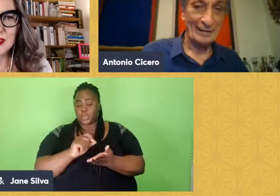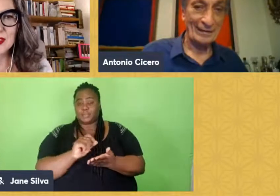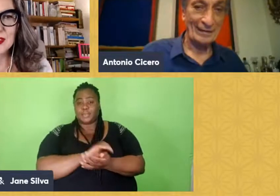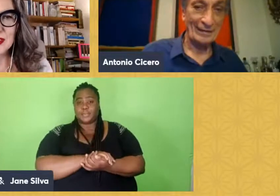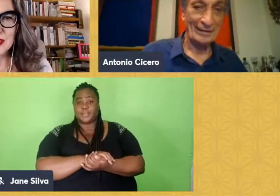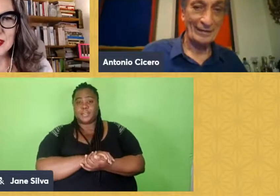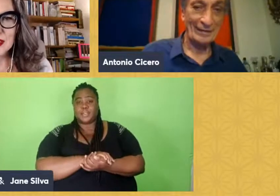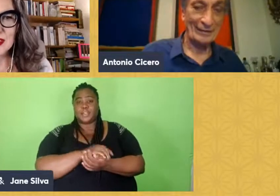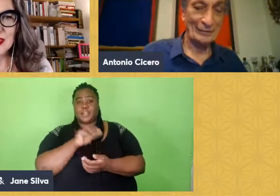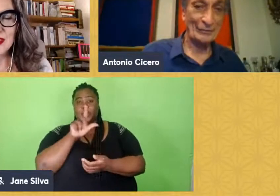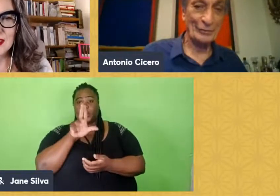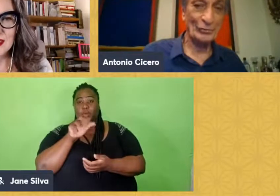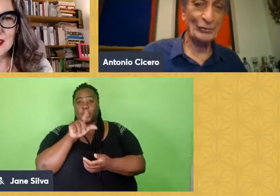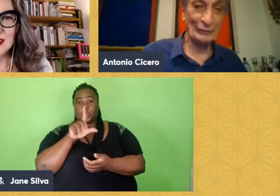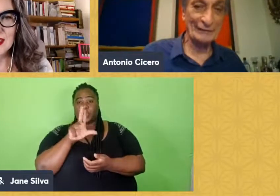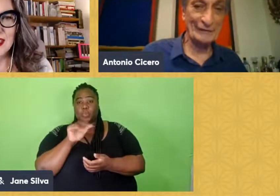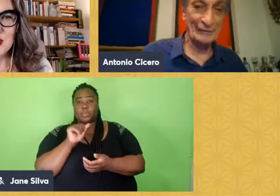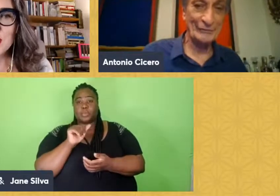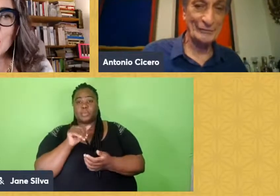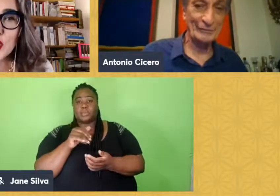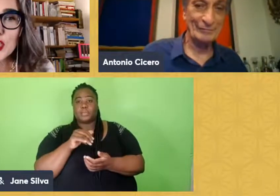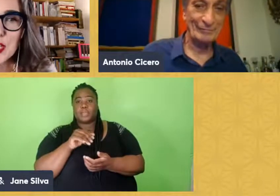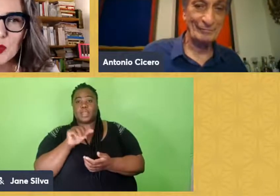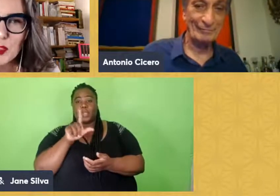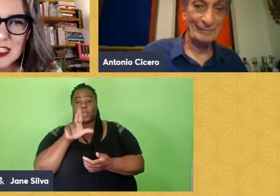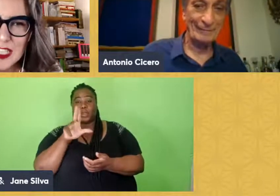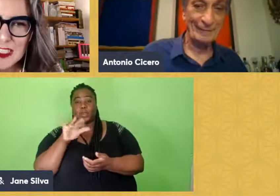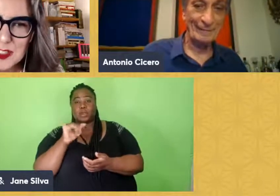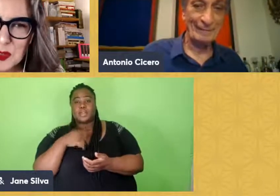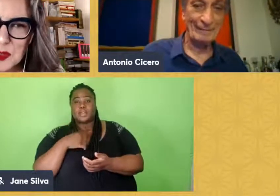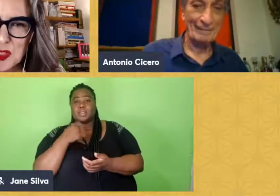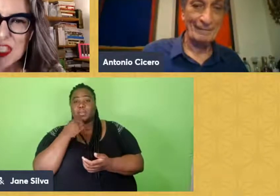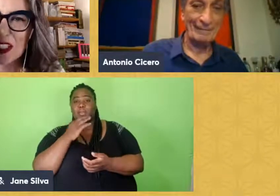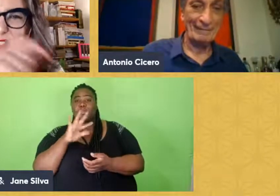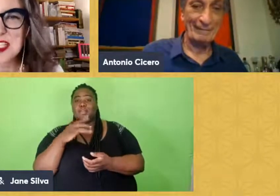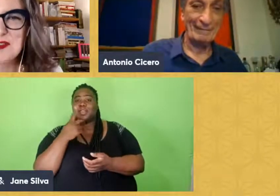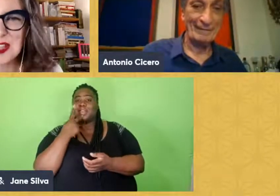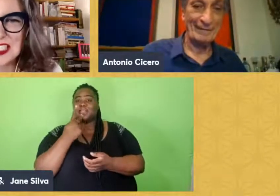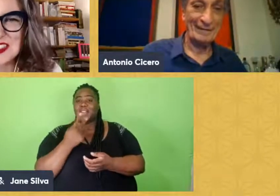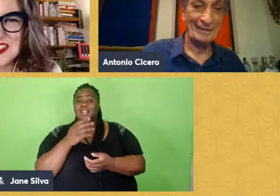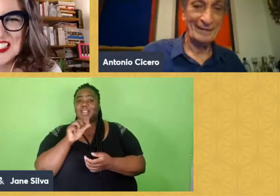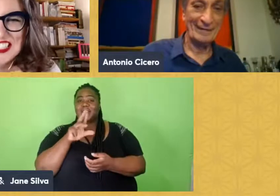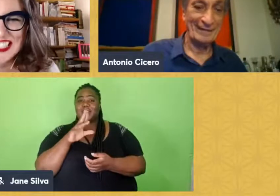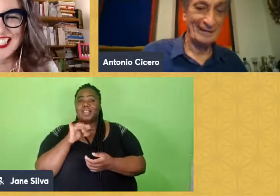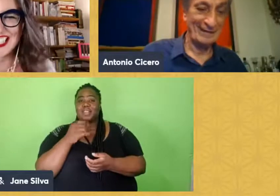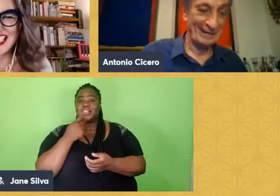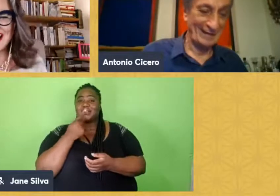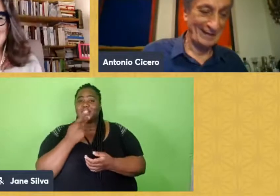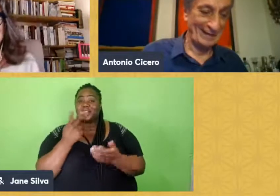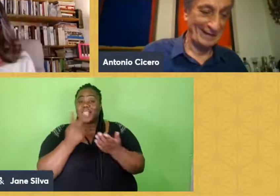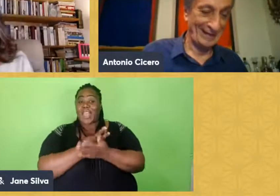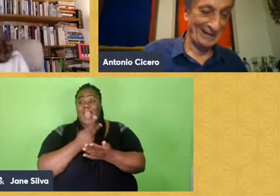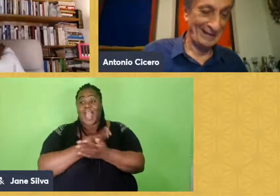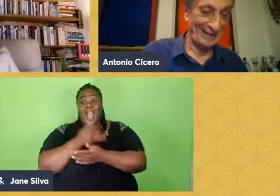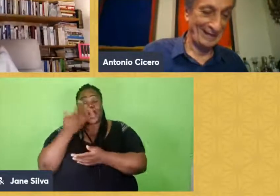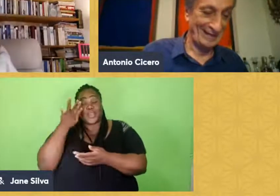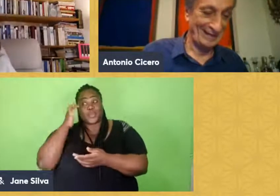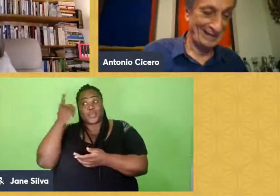Lulu... o último com o Lulu Santos. Eu já elogiei muito essa letra do Lulu Santos equivocadamente.